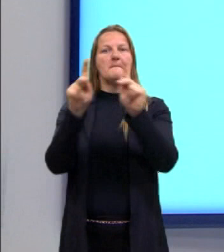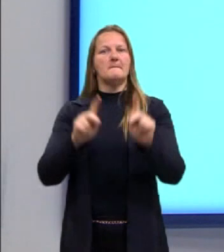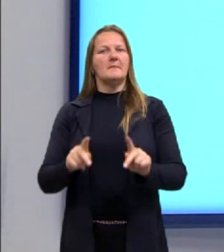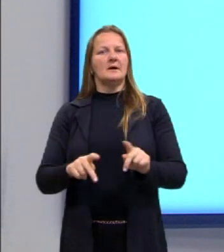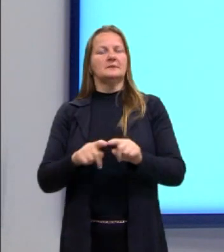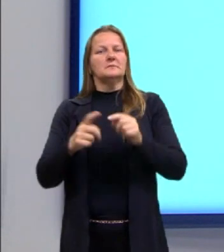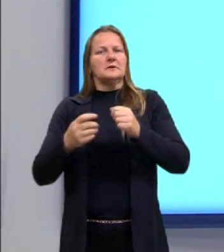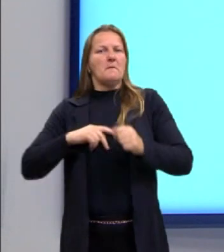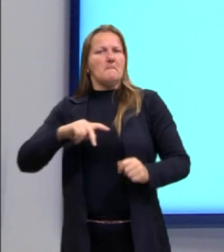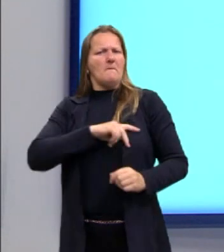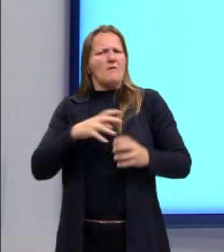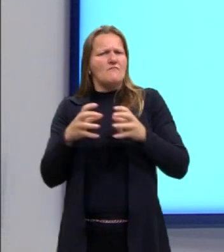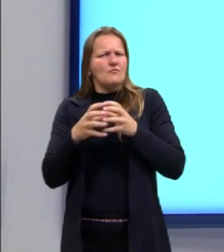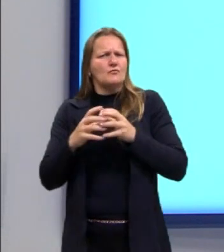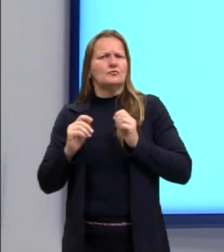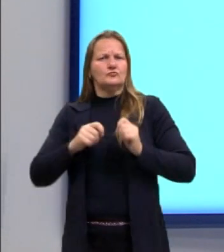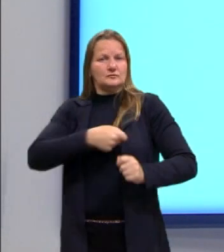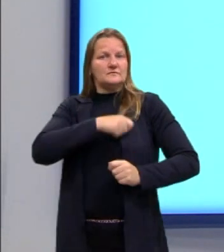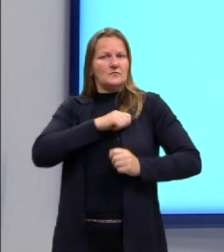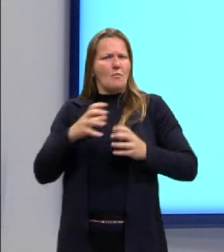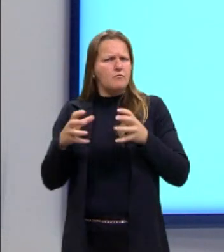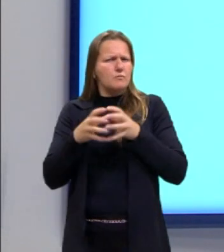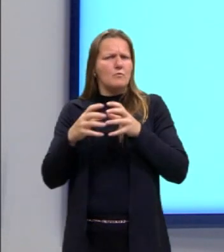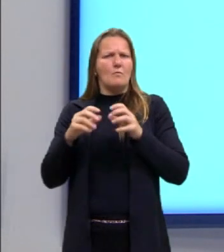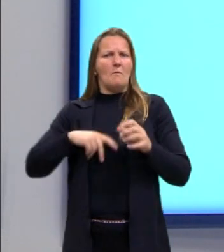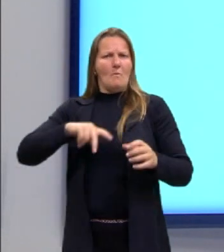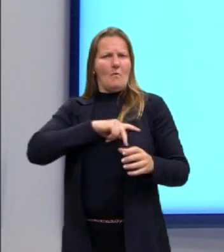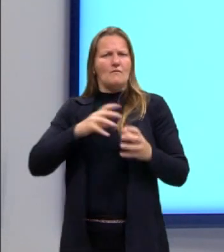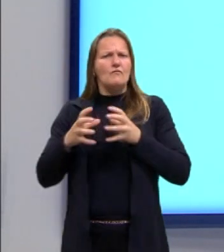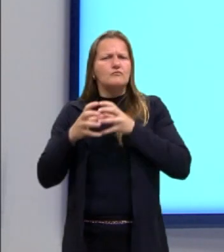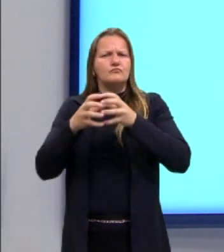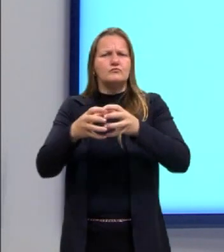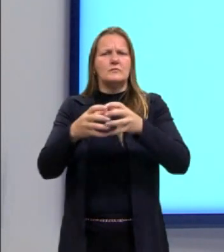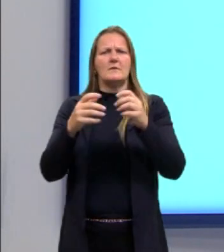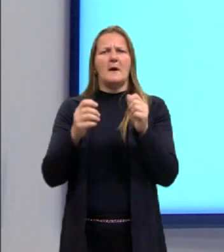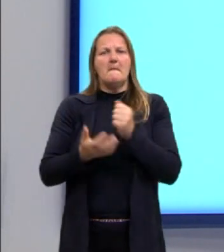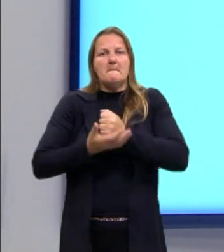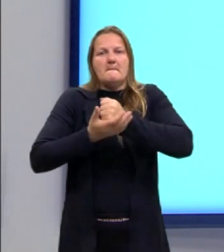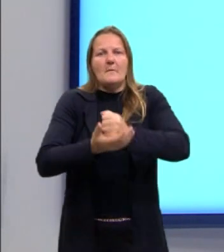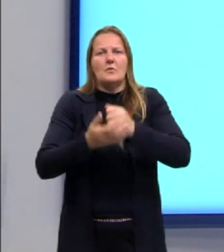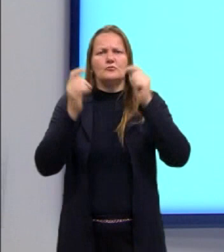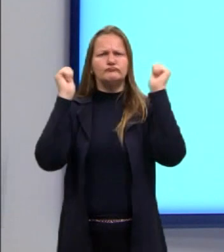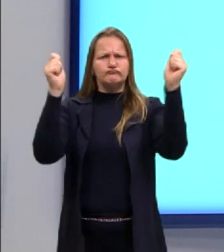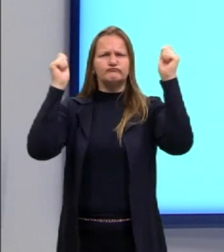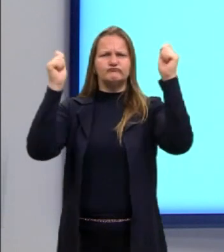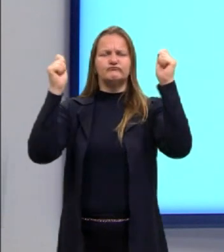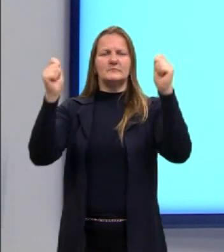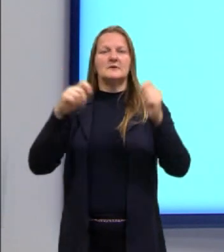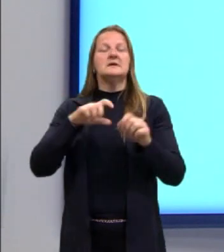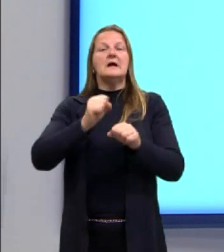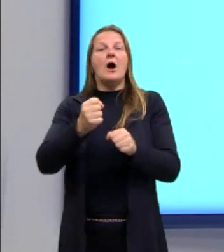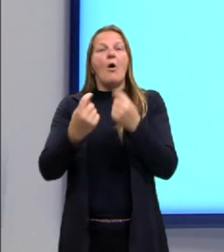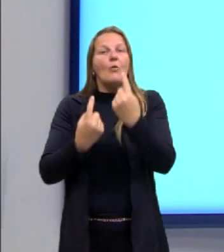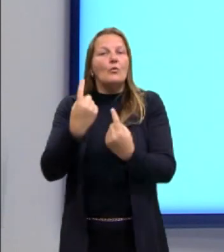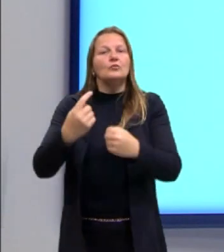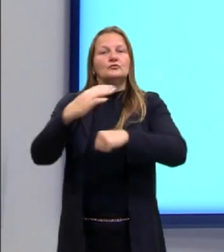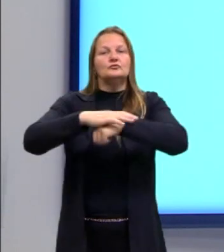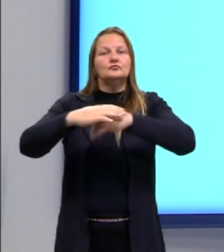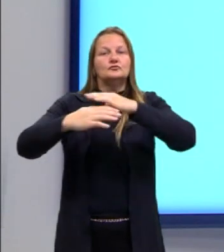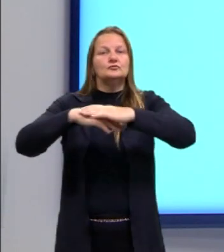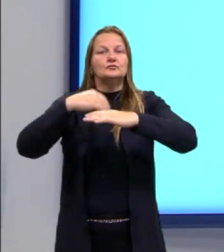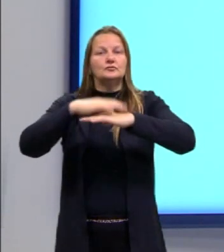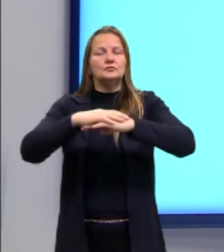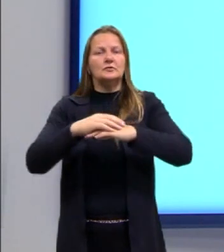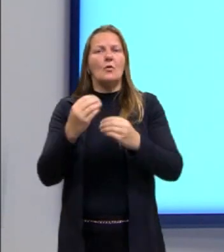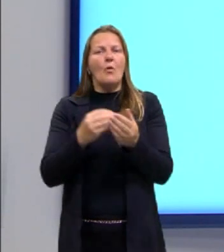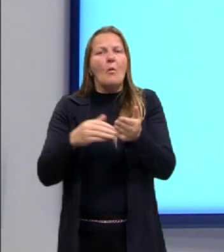grande apoio da população civil em alguns casos quando se tomava o poder se precisava construir né Toda